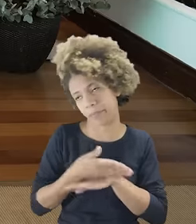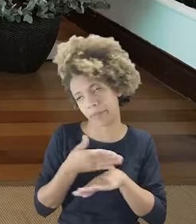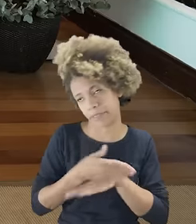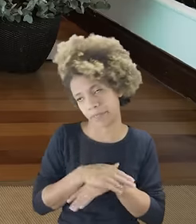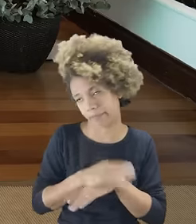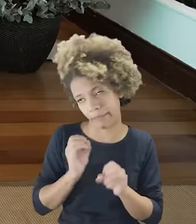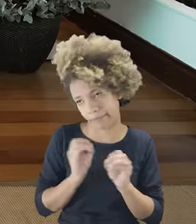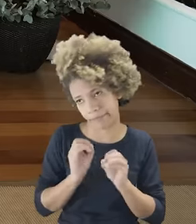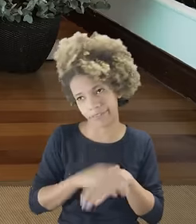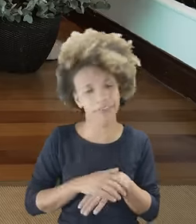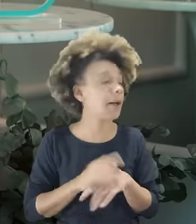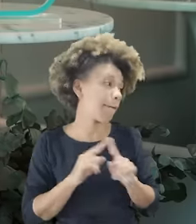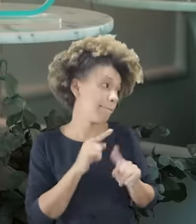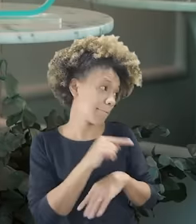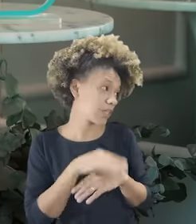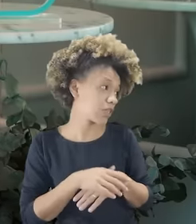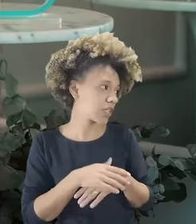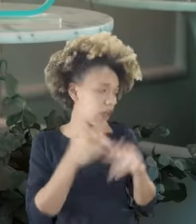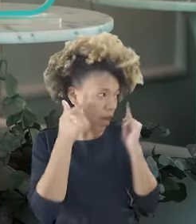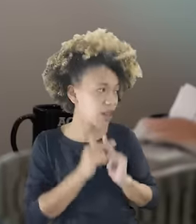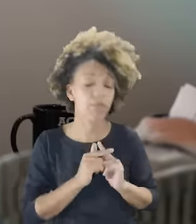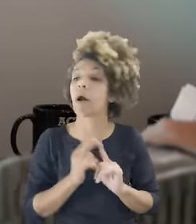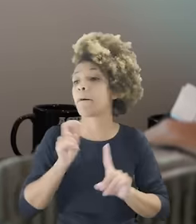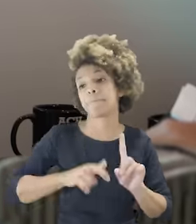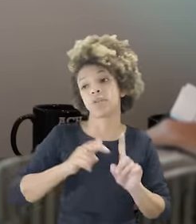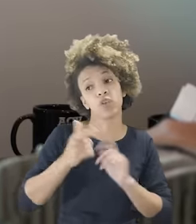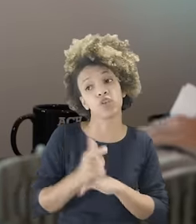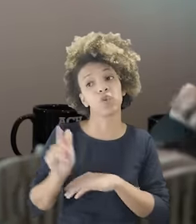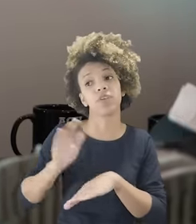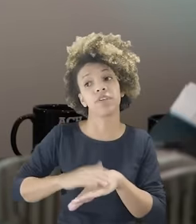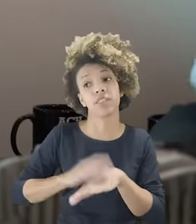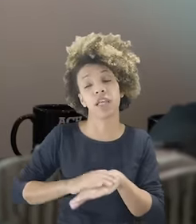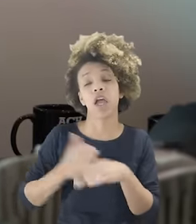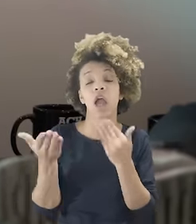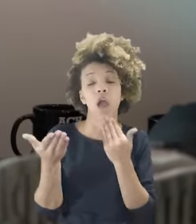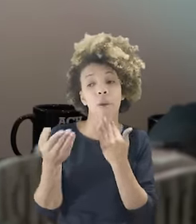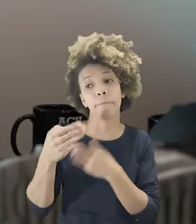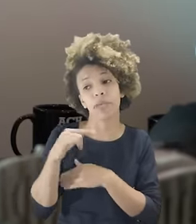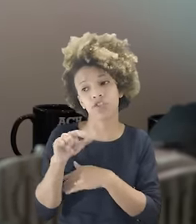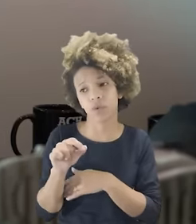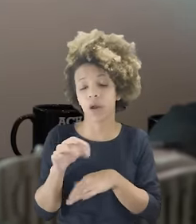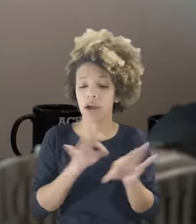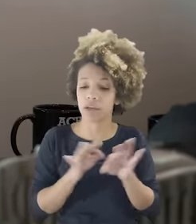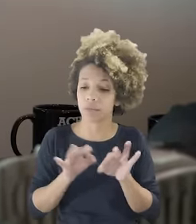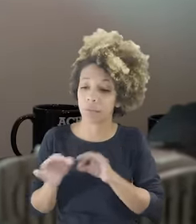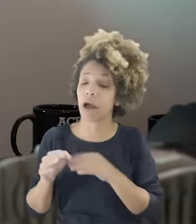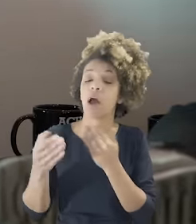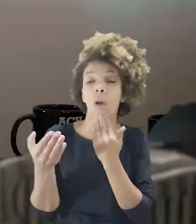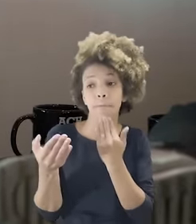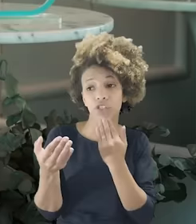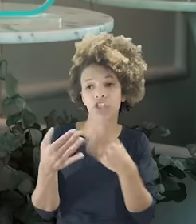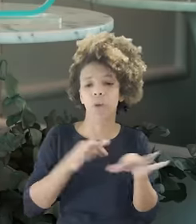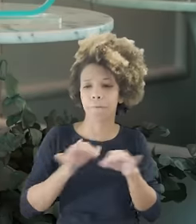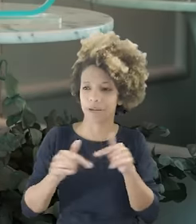Paulo Vieira né Aí você tá você tava de de cara limpa tava de personagem eu não outro personagem que eu fazia que era um mendigo que é um cara que prepara mendigo para o mercado